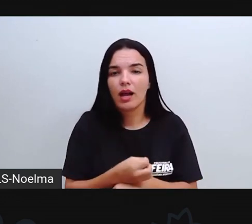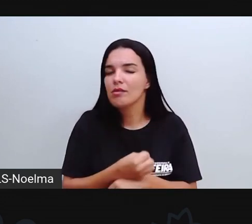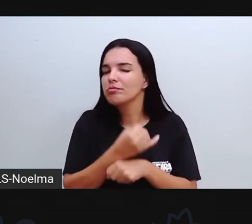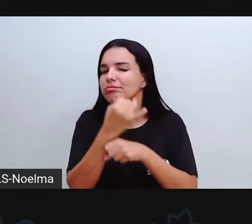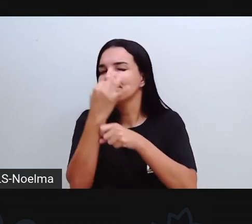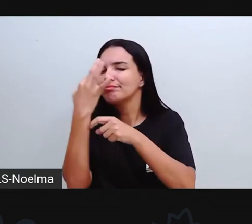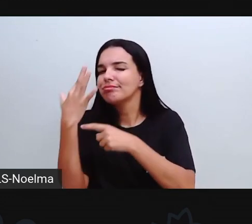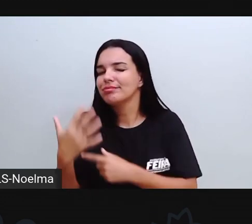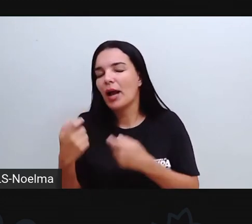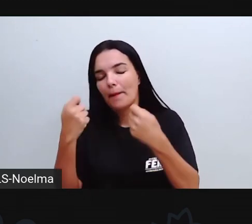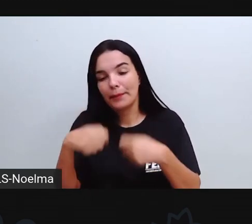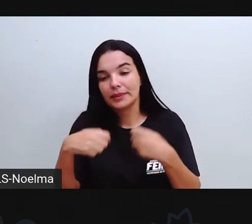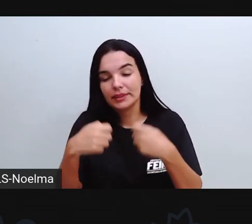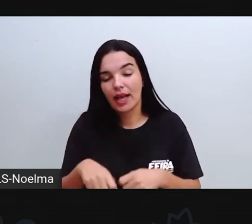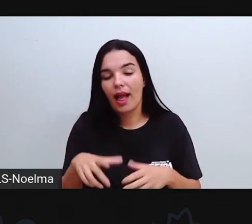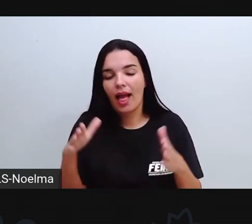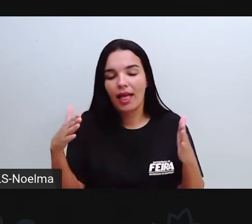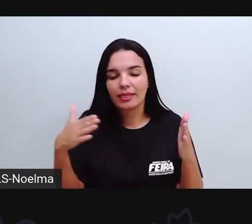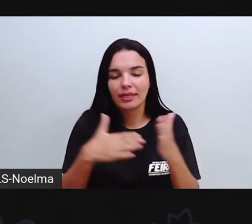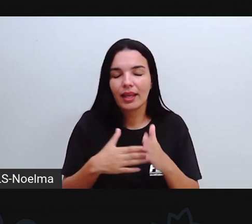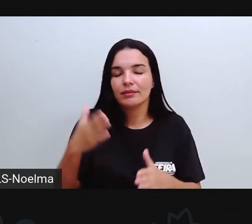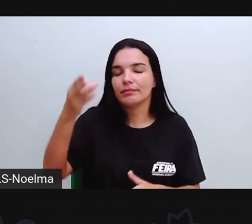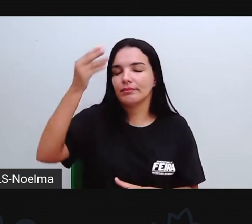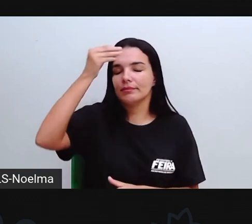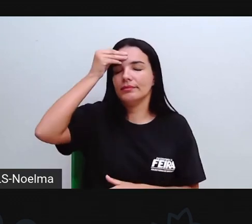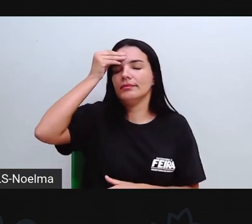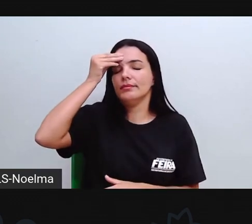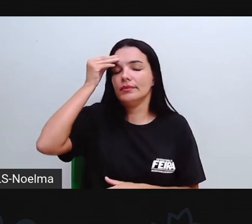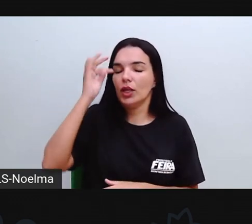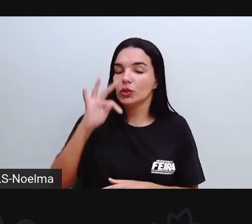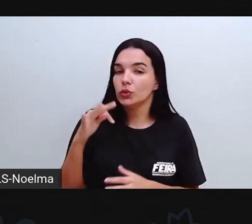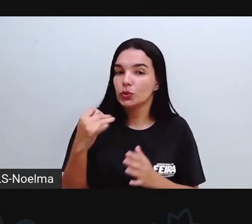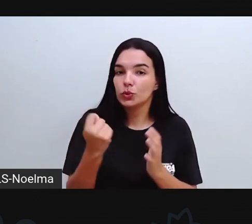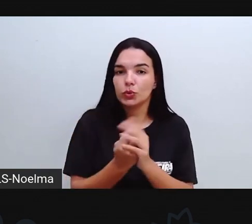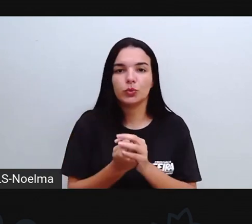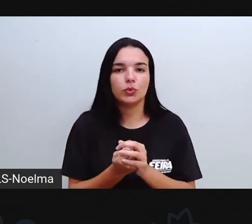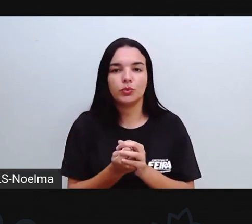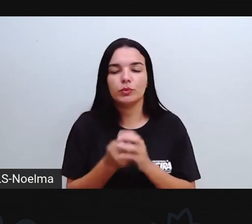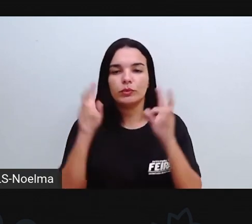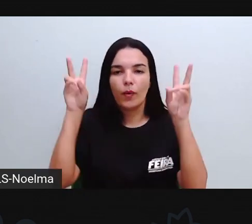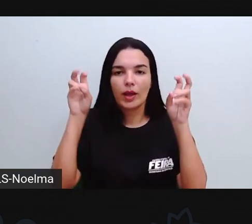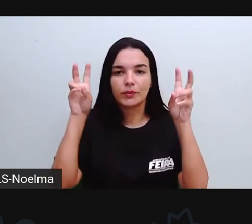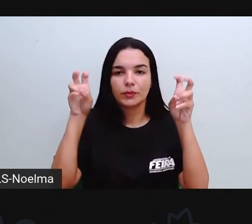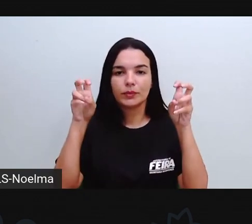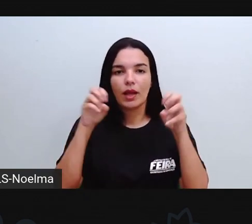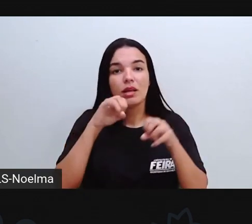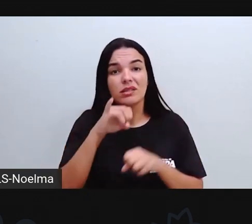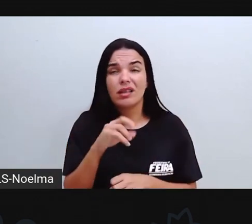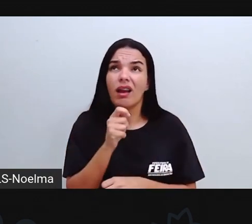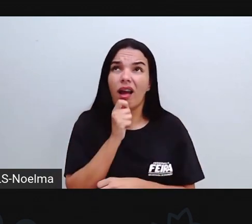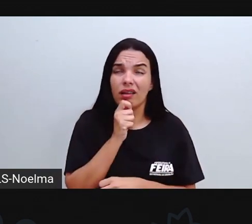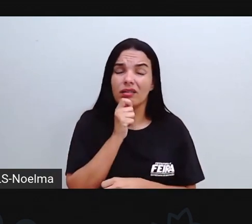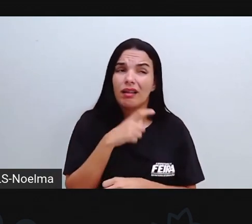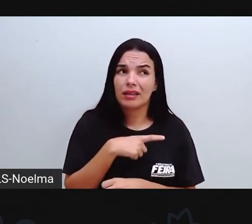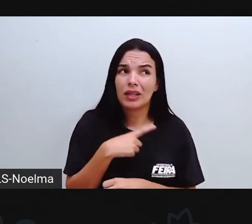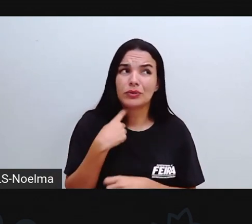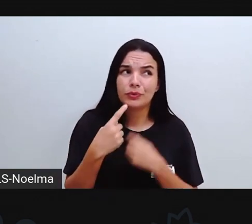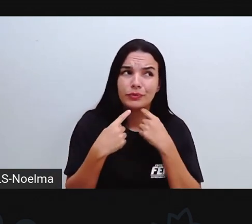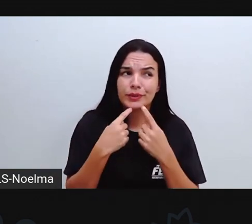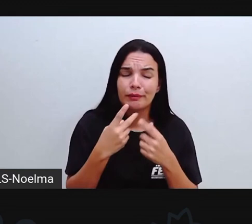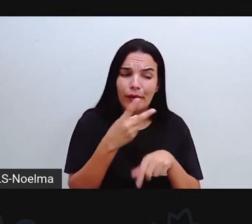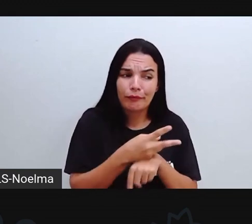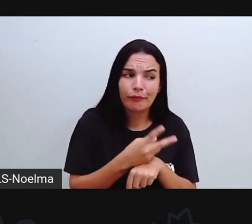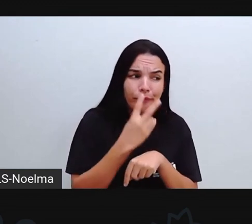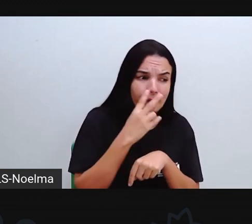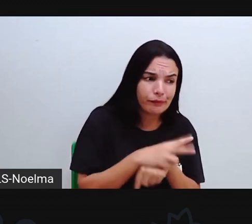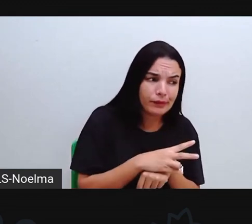acharem necessárias, até que vocês possam compreender direitinho o conteúdo. Se mesmo assim, pro assistir o vídeo,